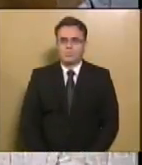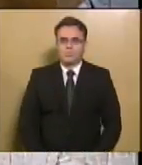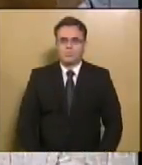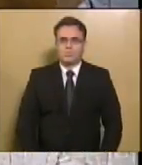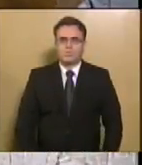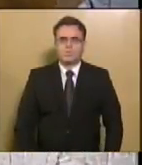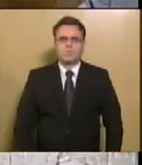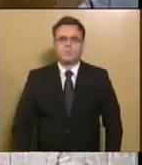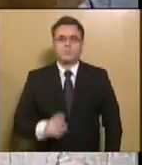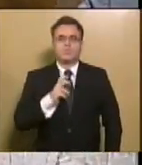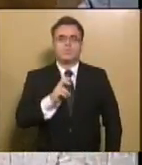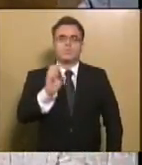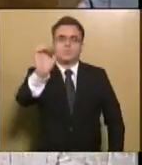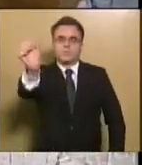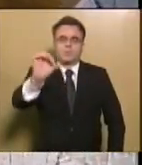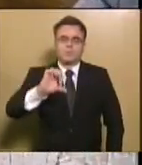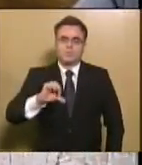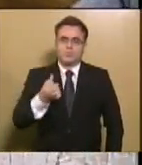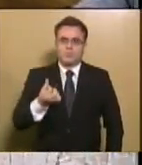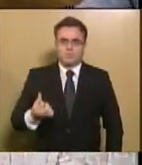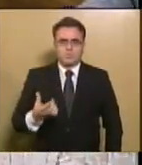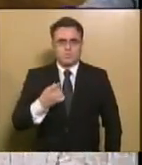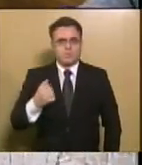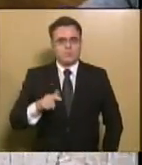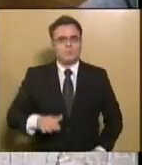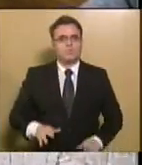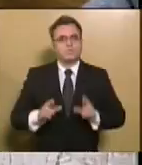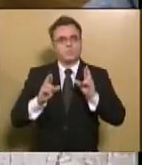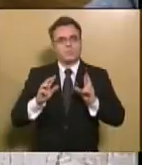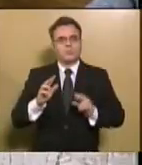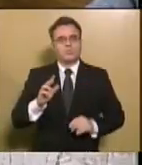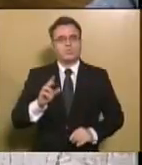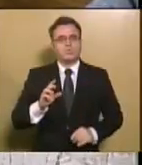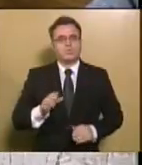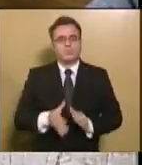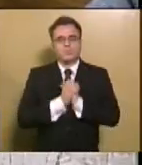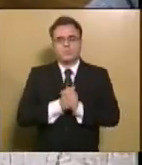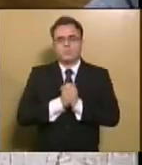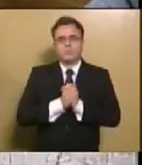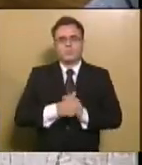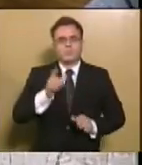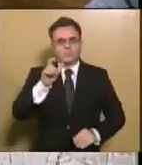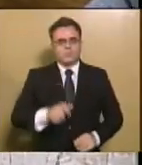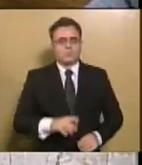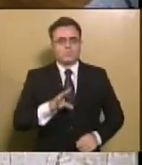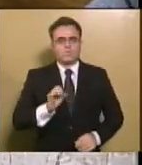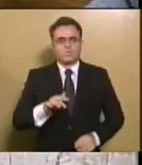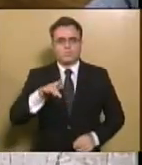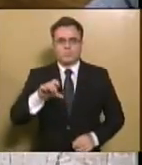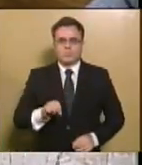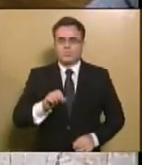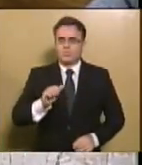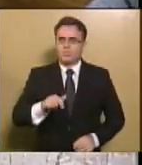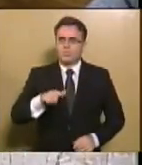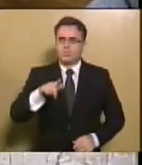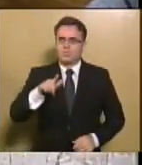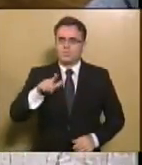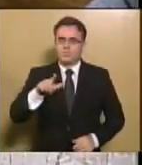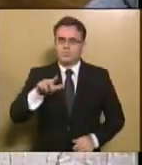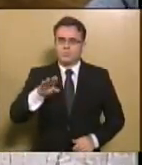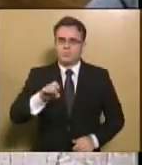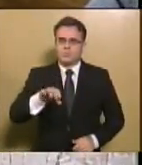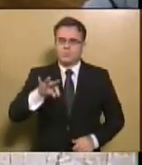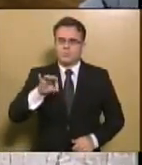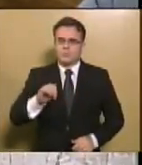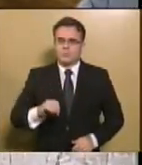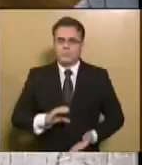Requerimento número 596, de autoria do deputado Jorge Passos, congratulações. Excelentíssimo doutor Carlos Alberto Sobral de Souza, conselheiro